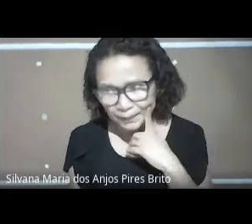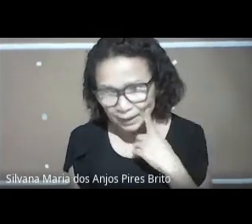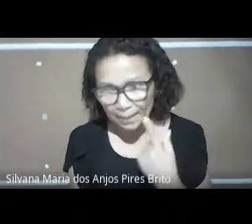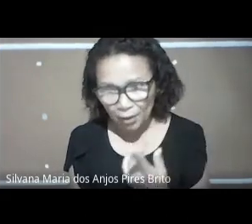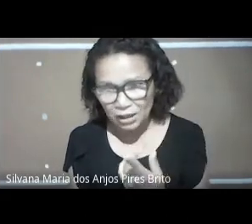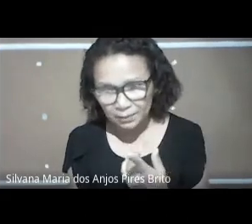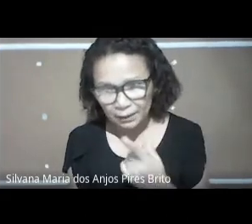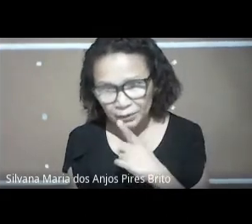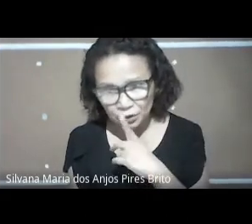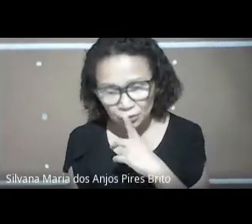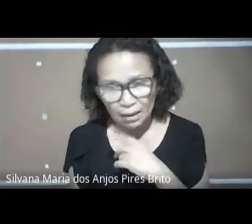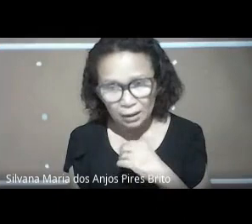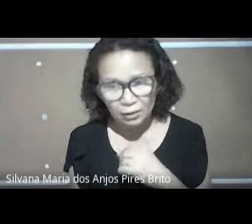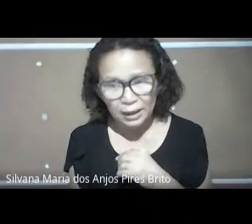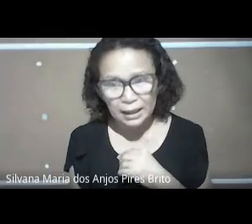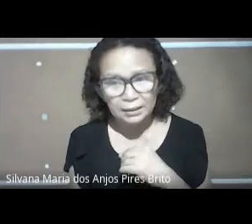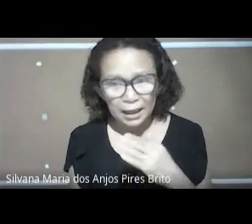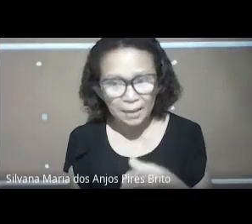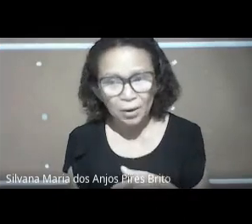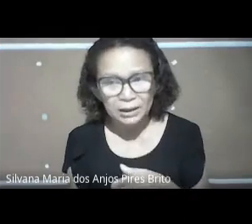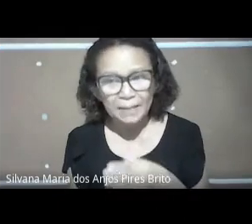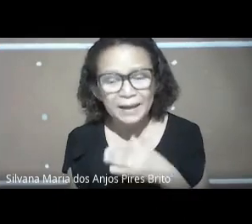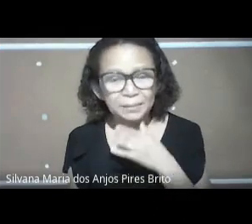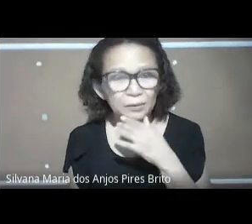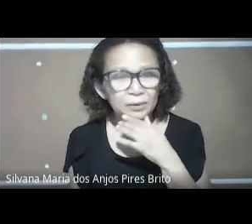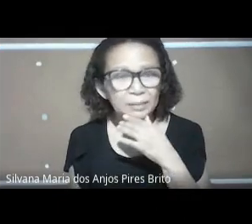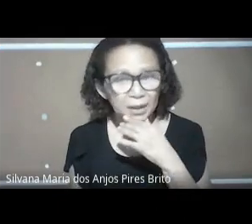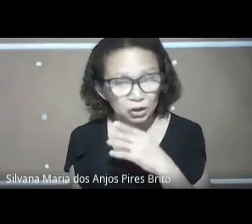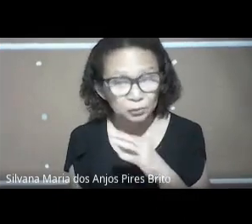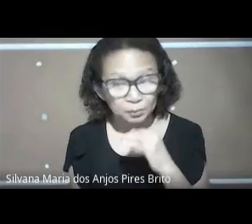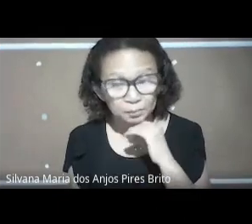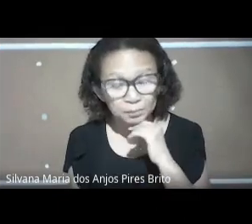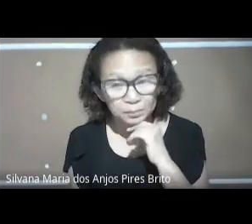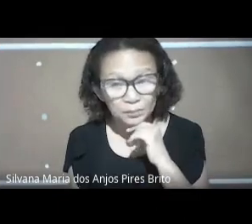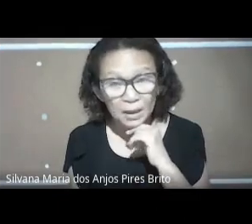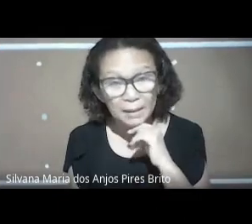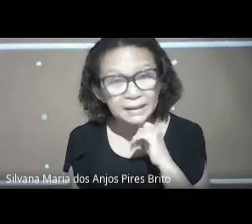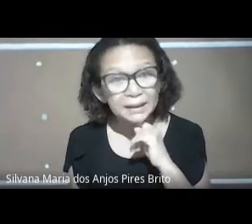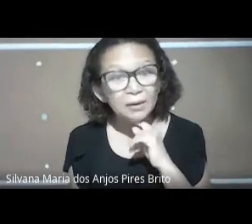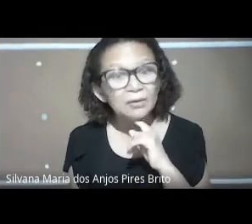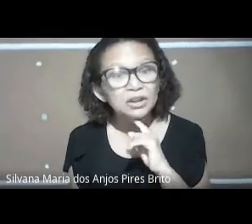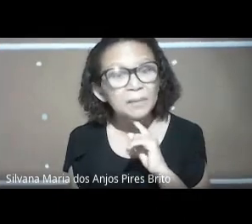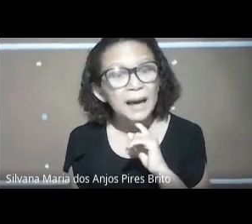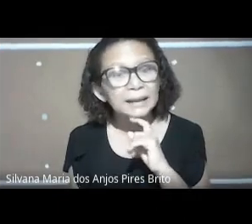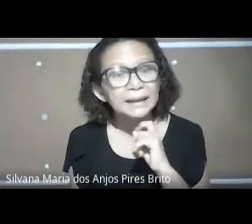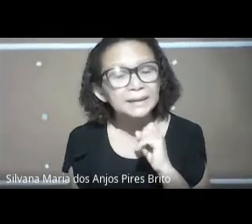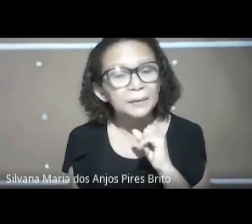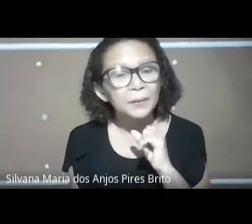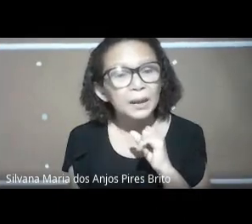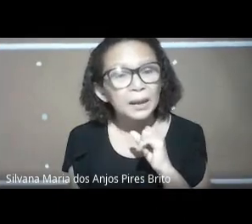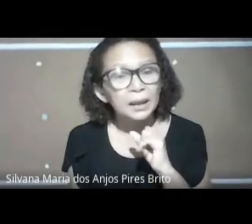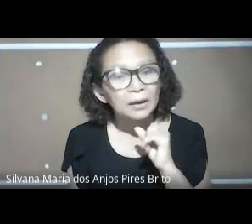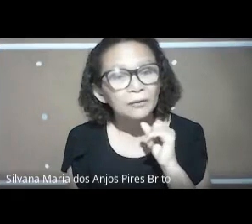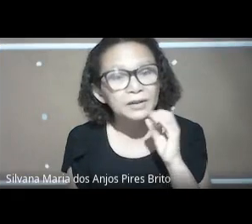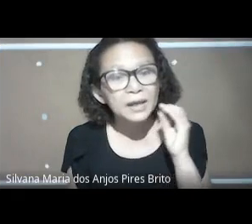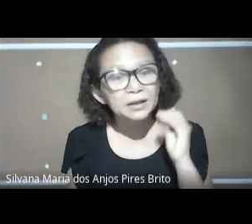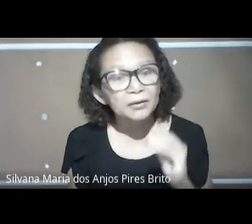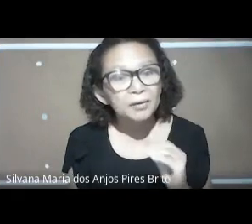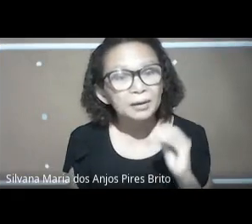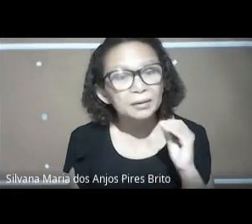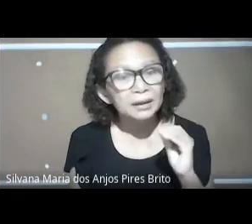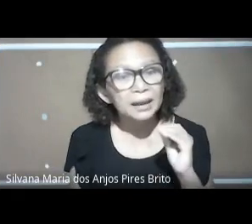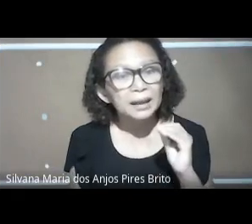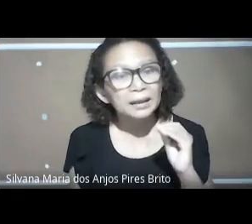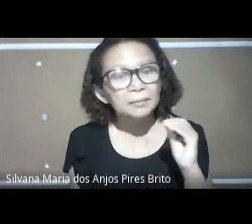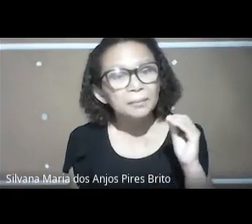na próxima videoaula, eu irei abordar mais profundamente. Mas aqui eu quero chamar a atenção. Vocês